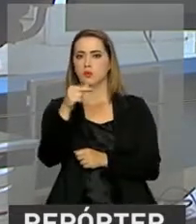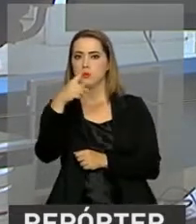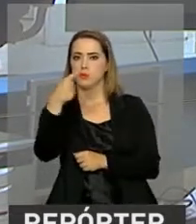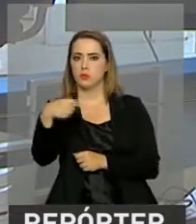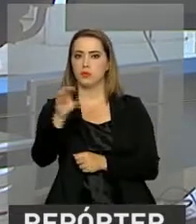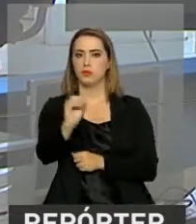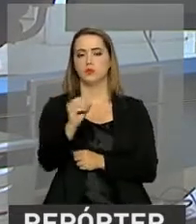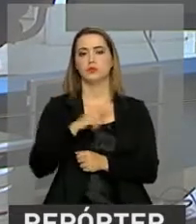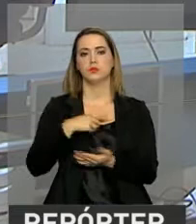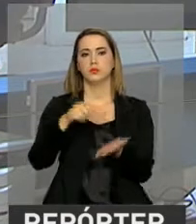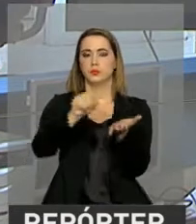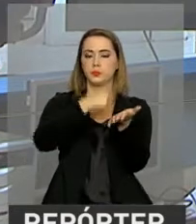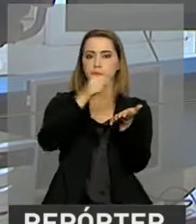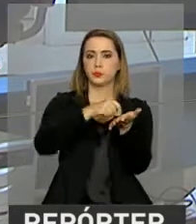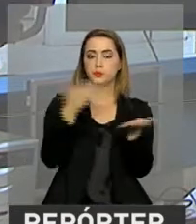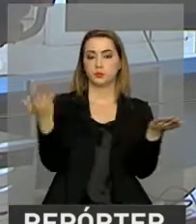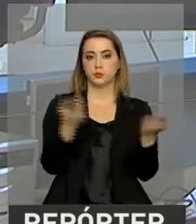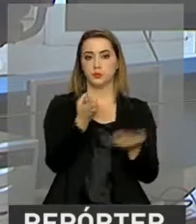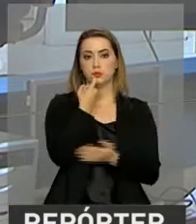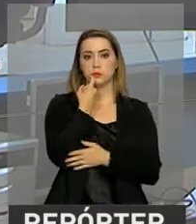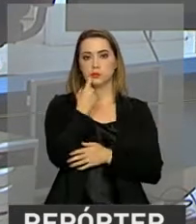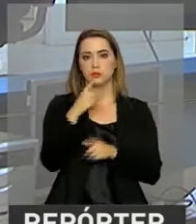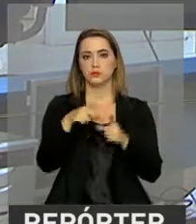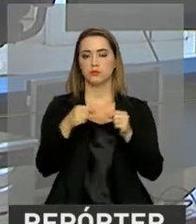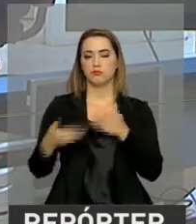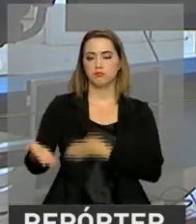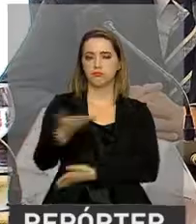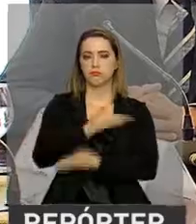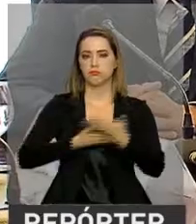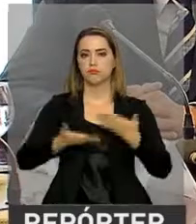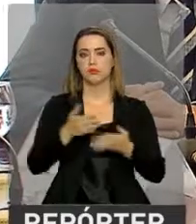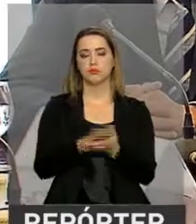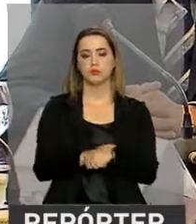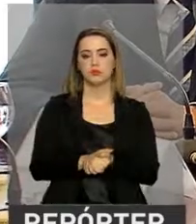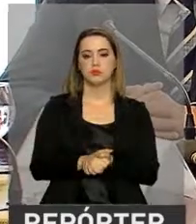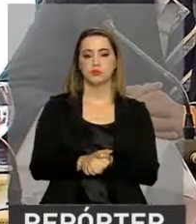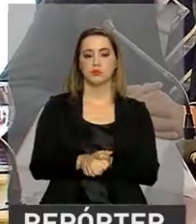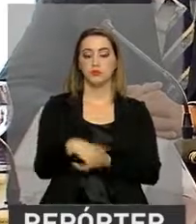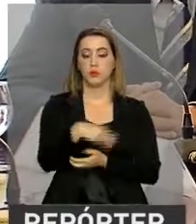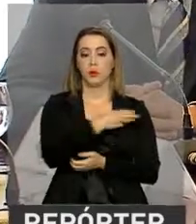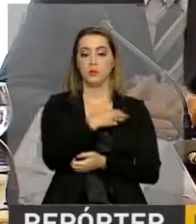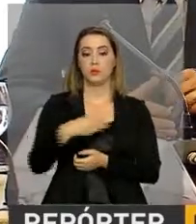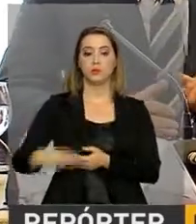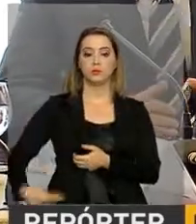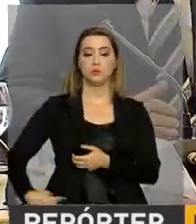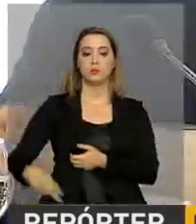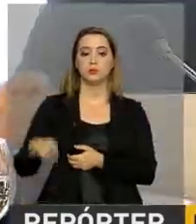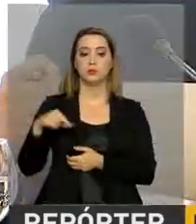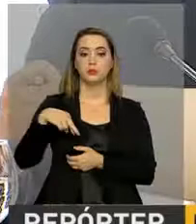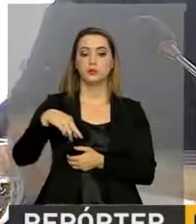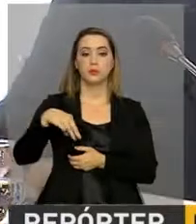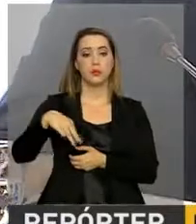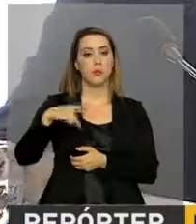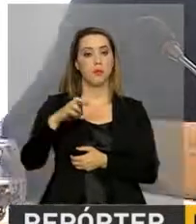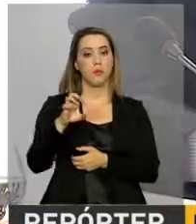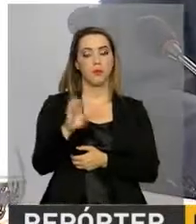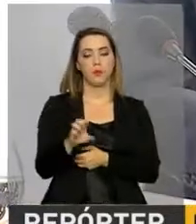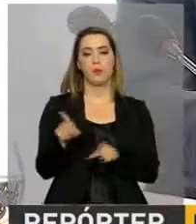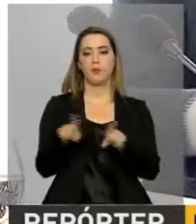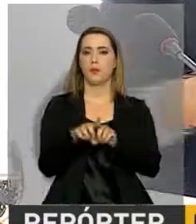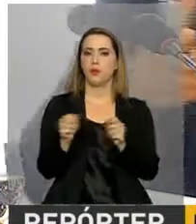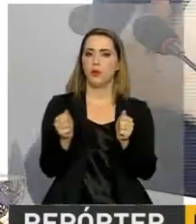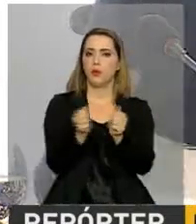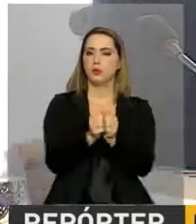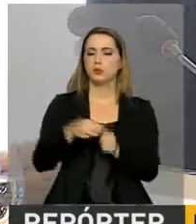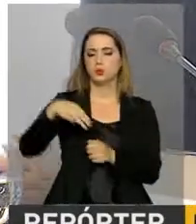de cooperação para ampliar negócios entre os dois países o ministro das relações exteriores josé serra eo ministro